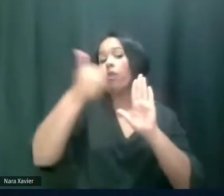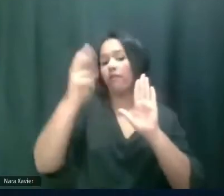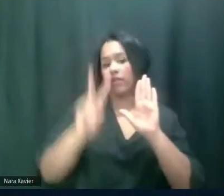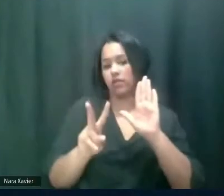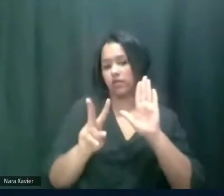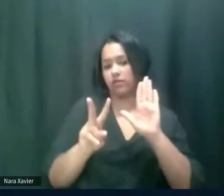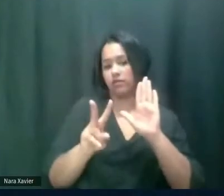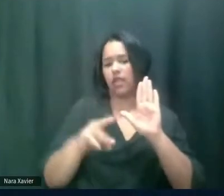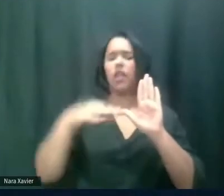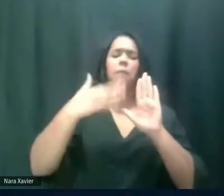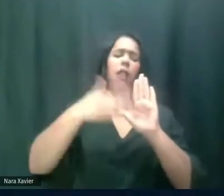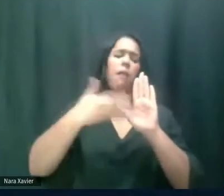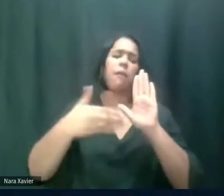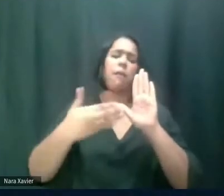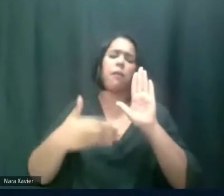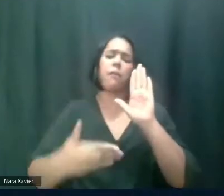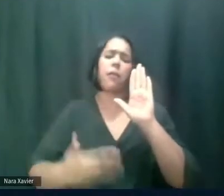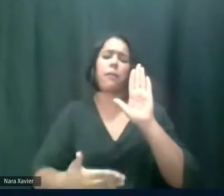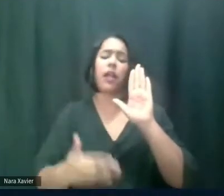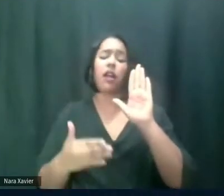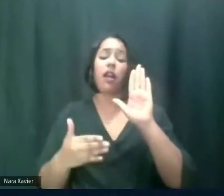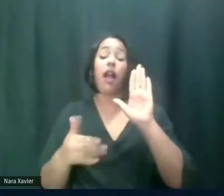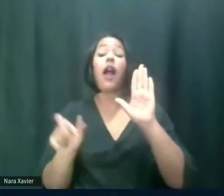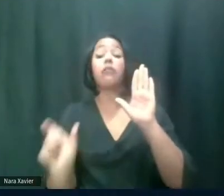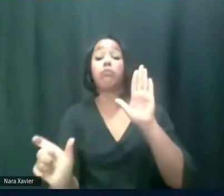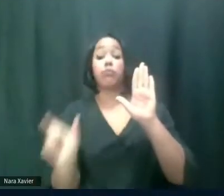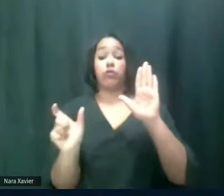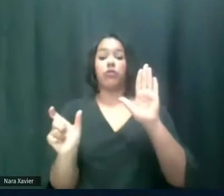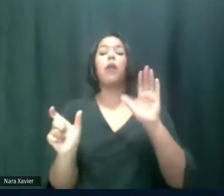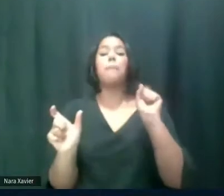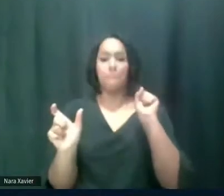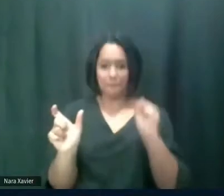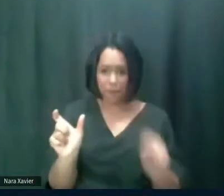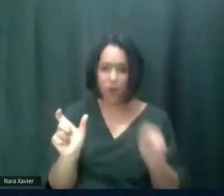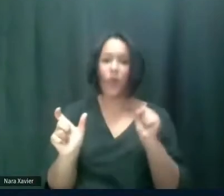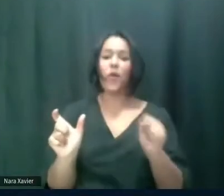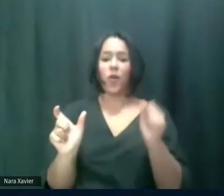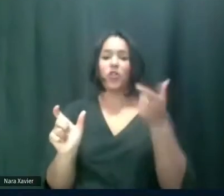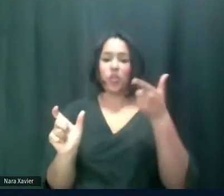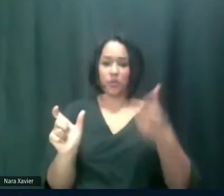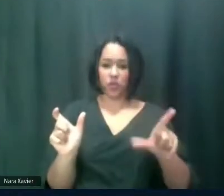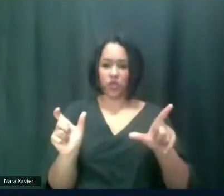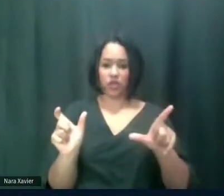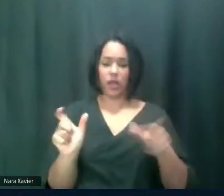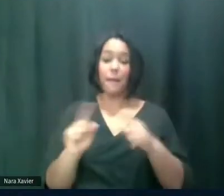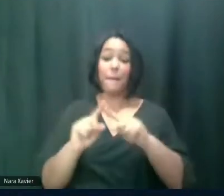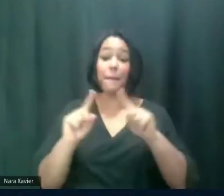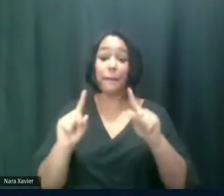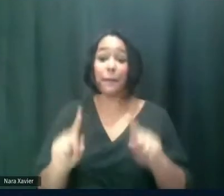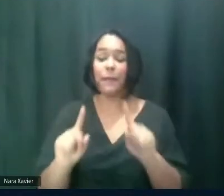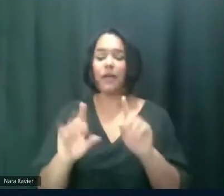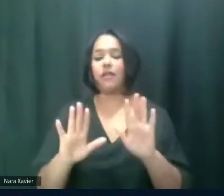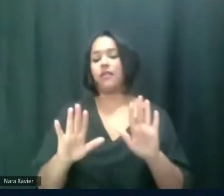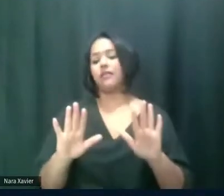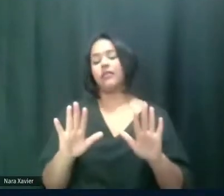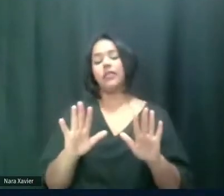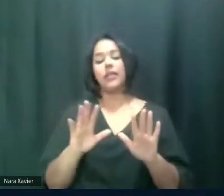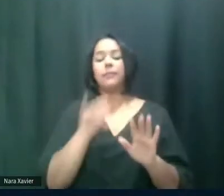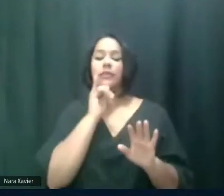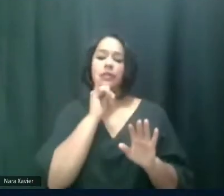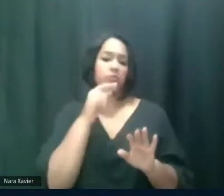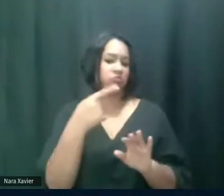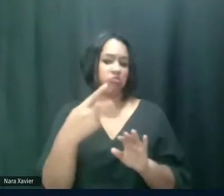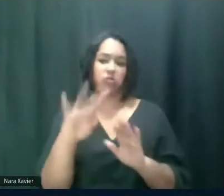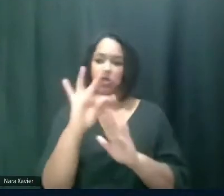ela seja retomada, aí talvez até seja interessante repetir. Mas eu acho que não chega a ser o caso, do